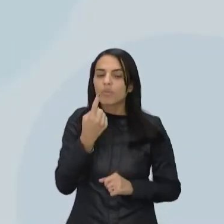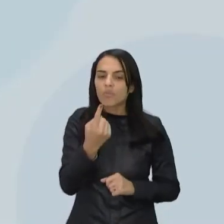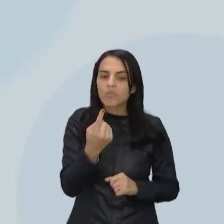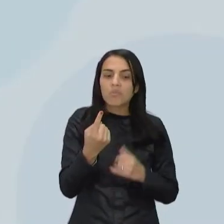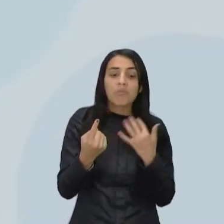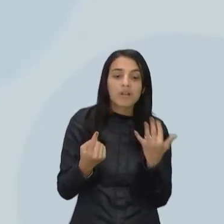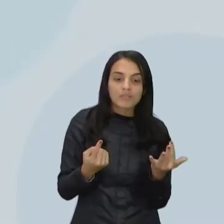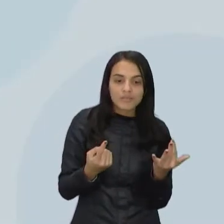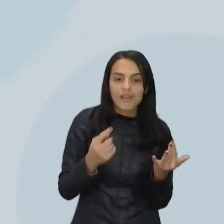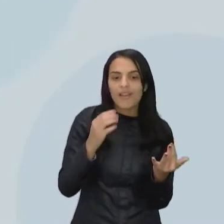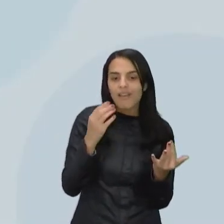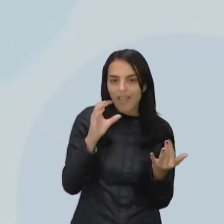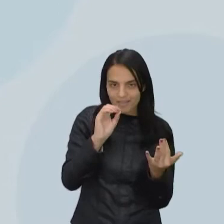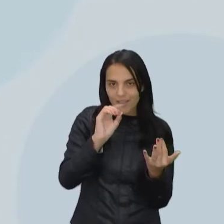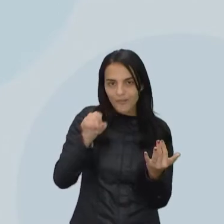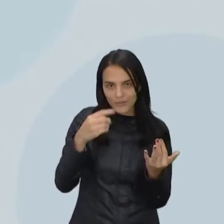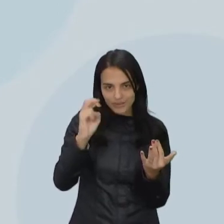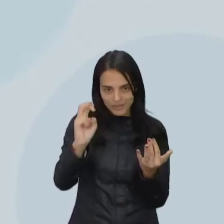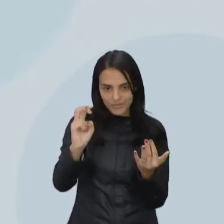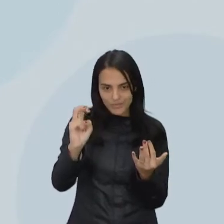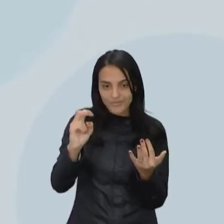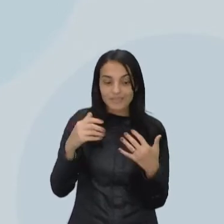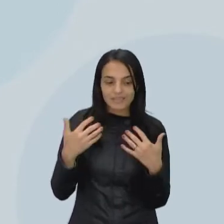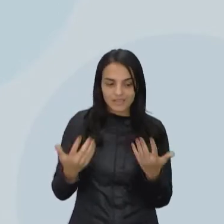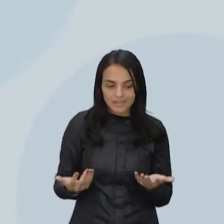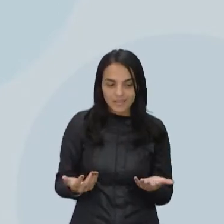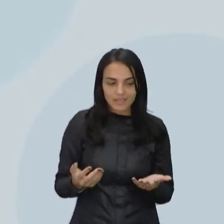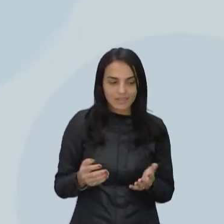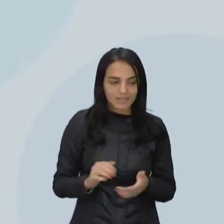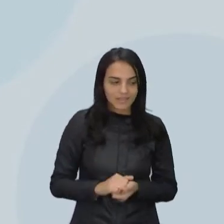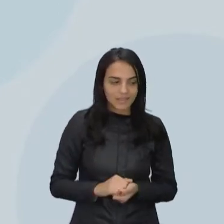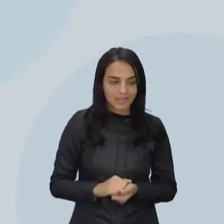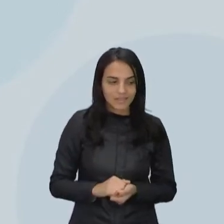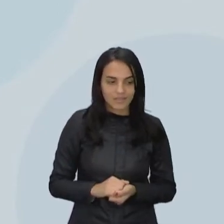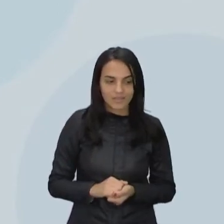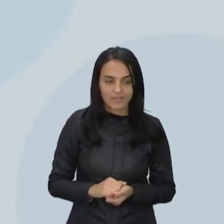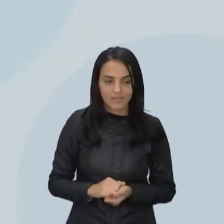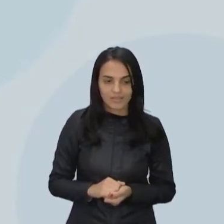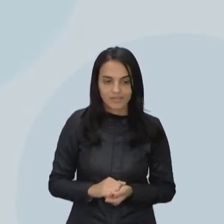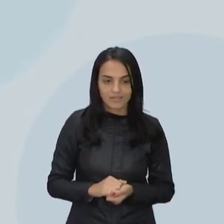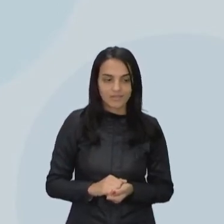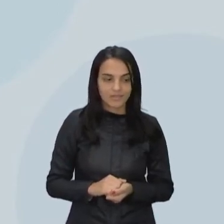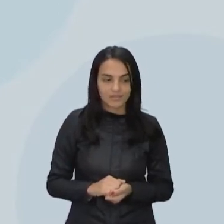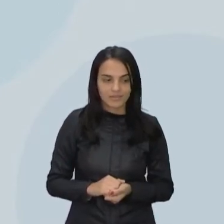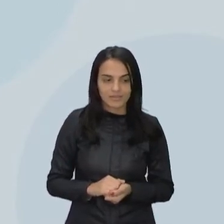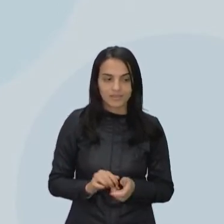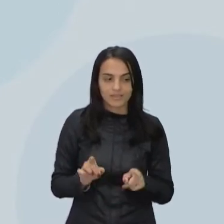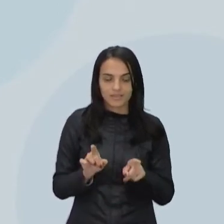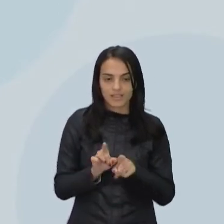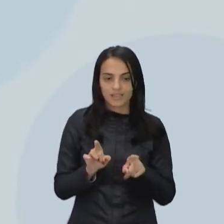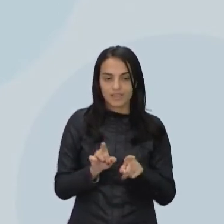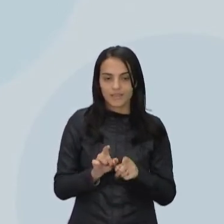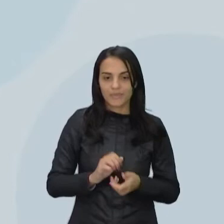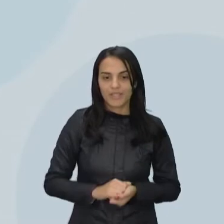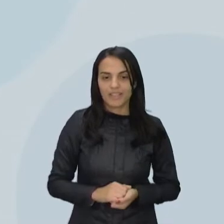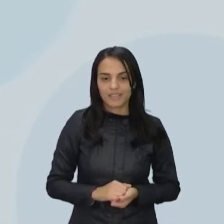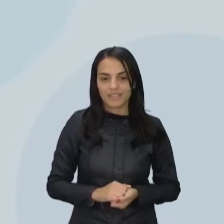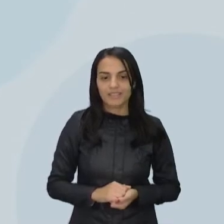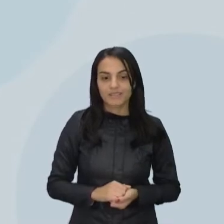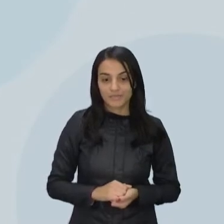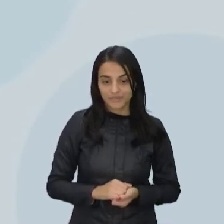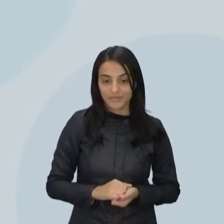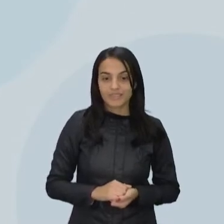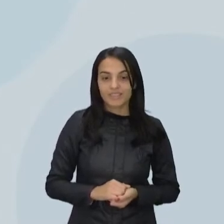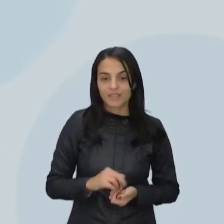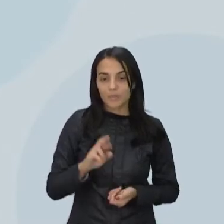A metade de 1 não é meio? Então, a gente pode fazer assim, ó, ainda indo para o